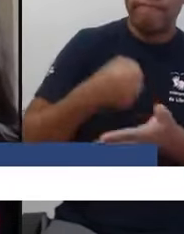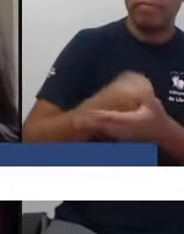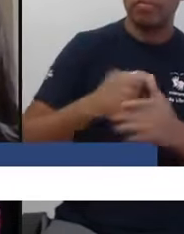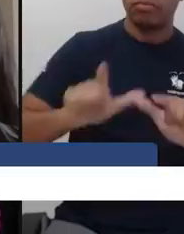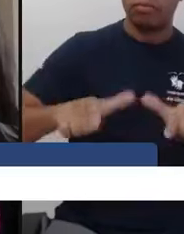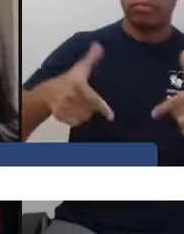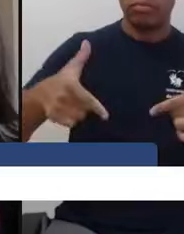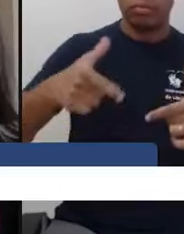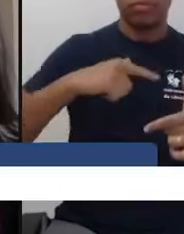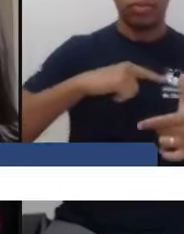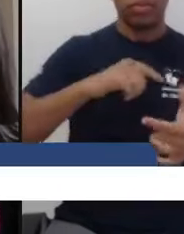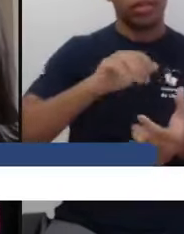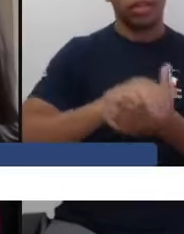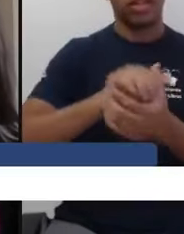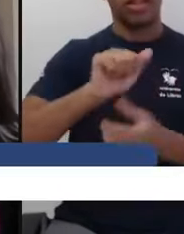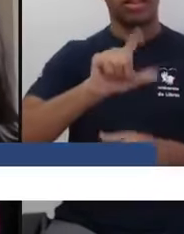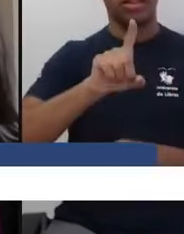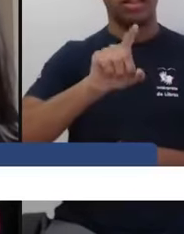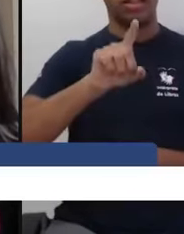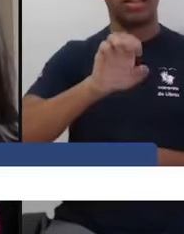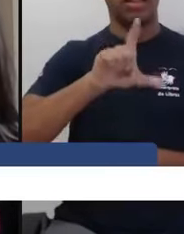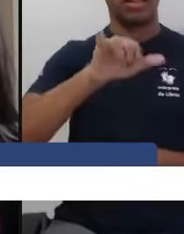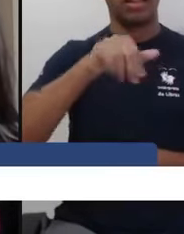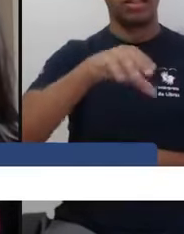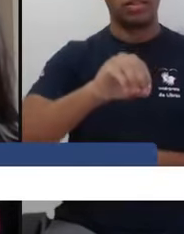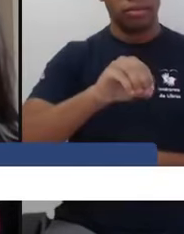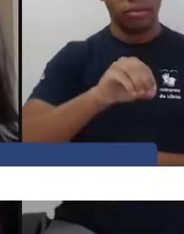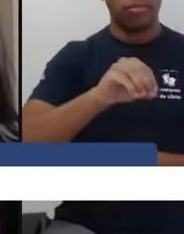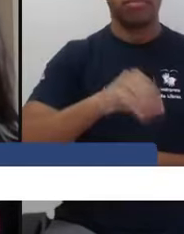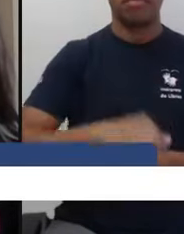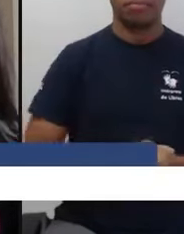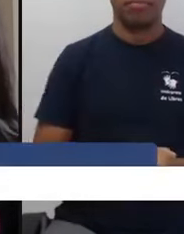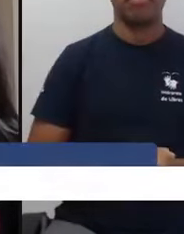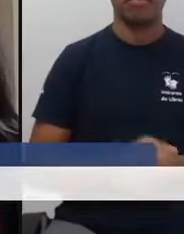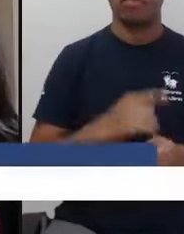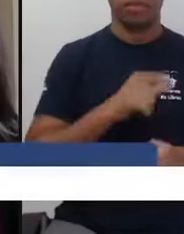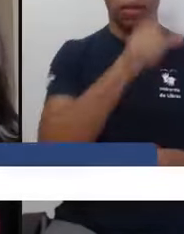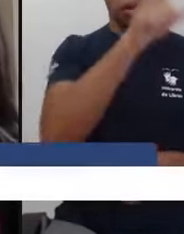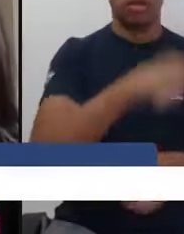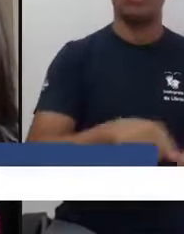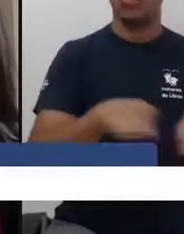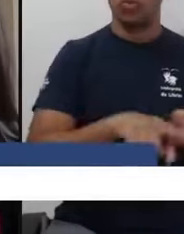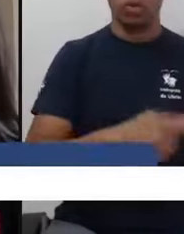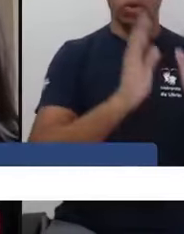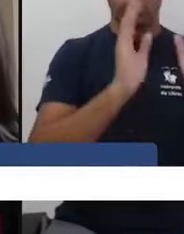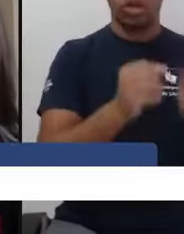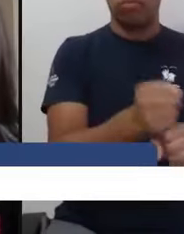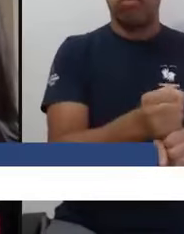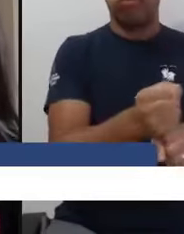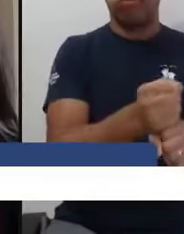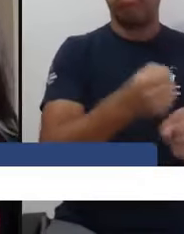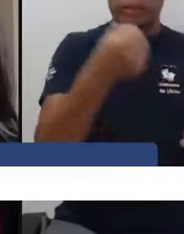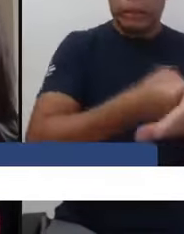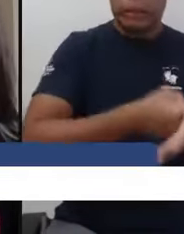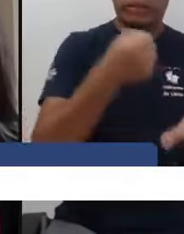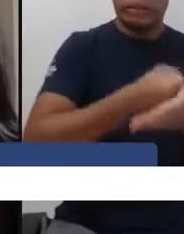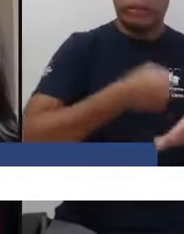esposa, né, do Adelino Osores, um outro figura, né, que militou muitos